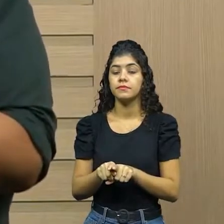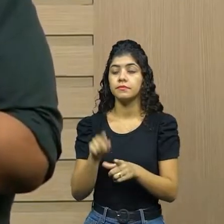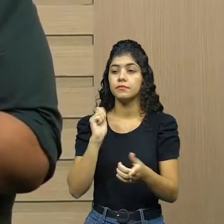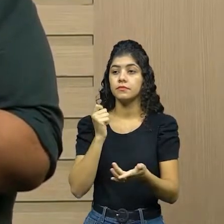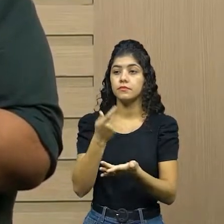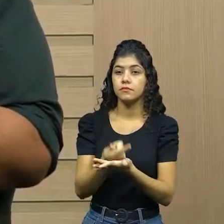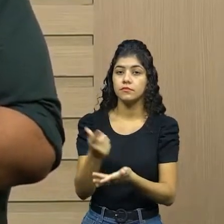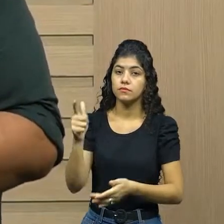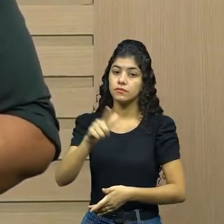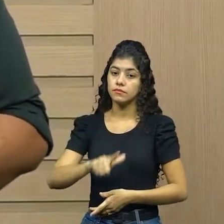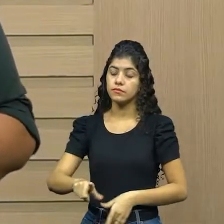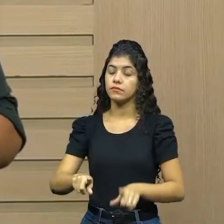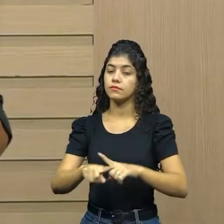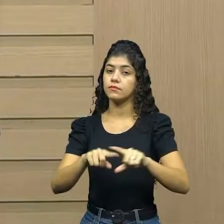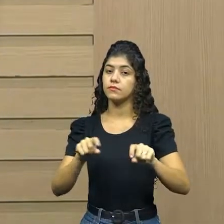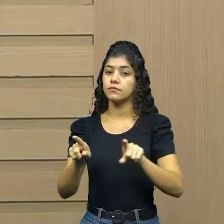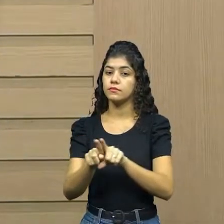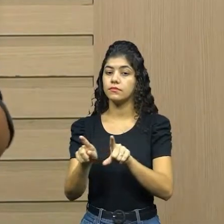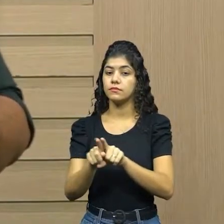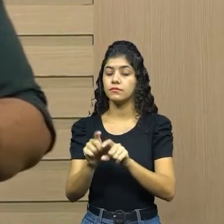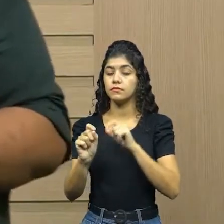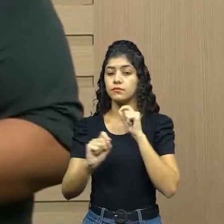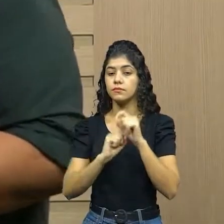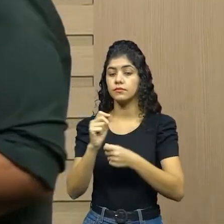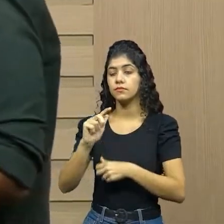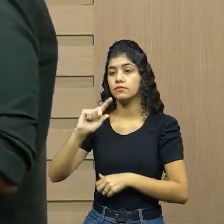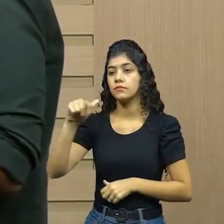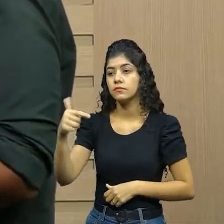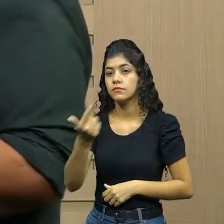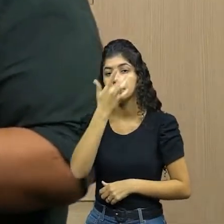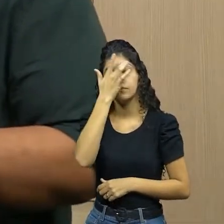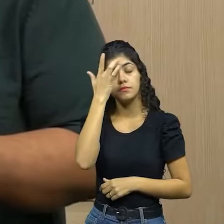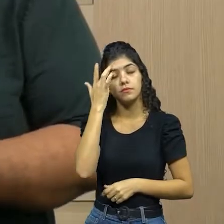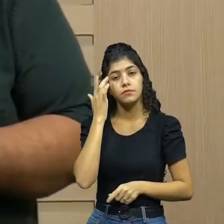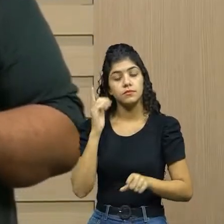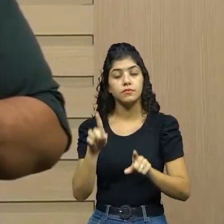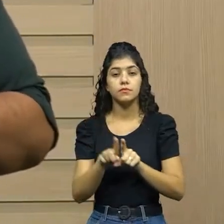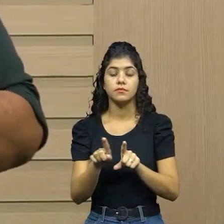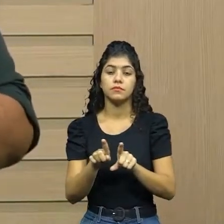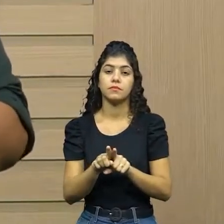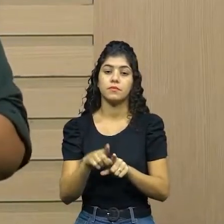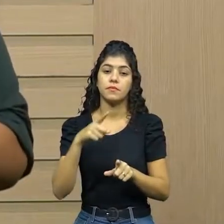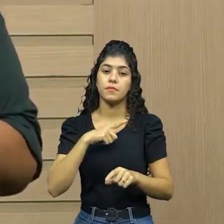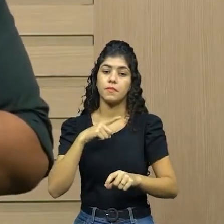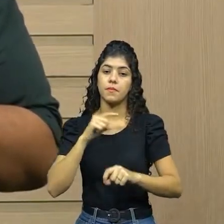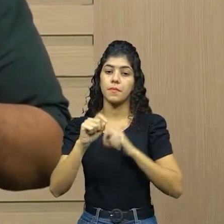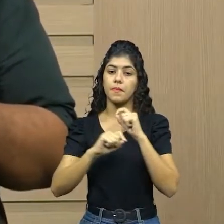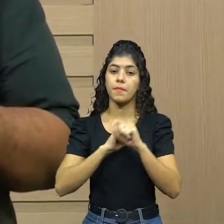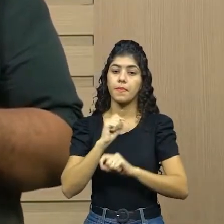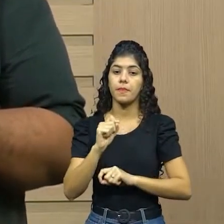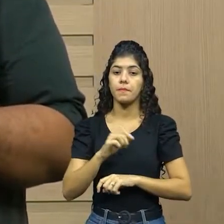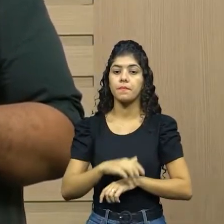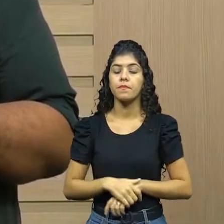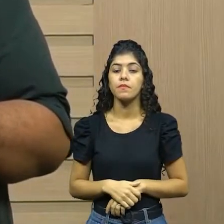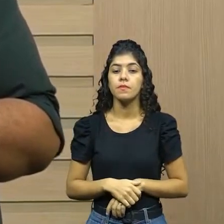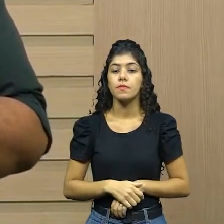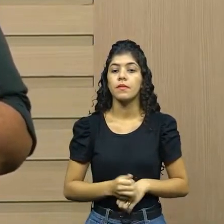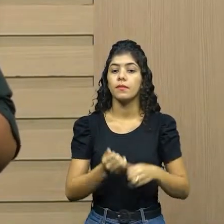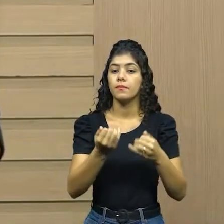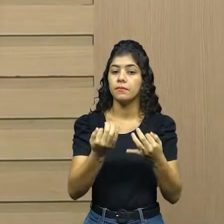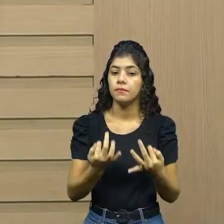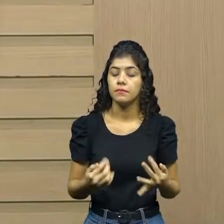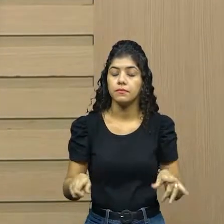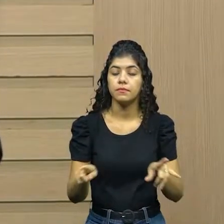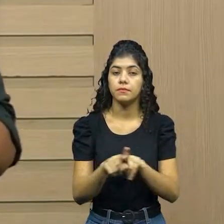compram novamente, mas também eles comentam a outras pessoas. Então eles geram a que nós chamamos